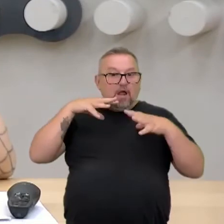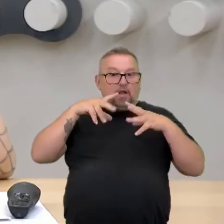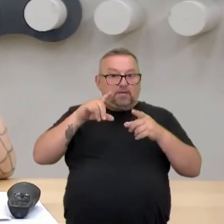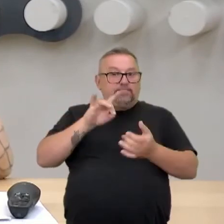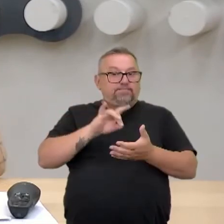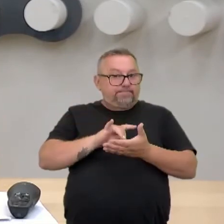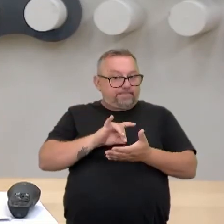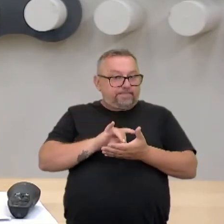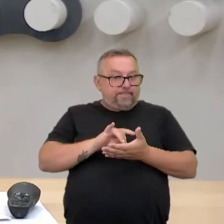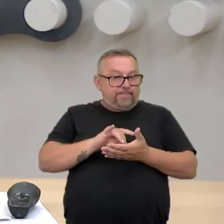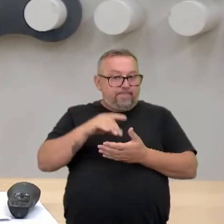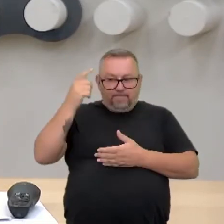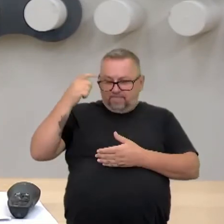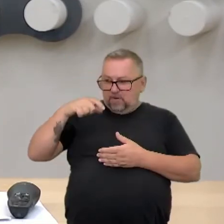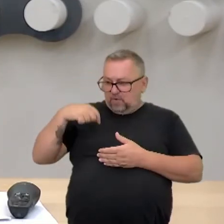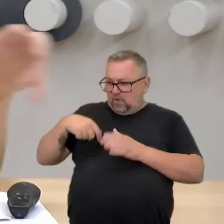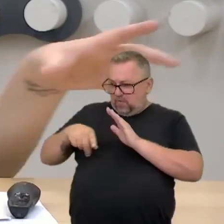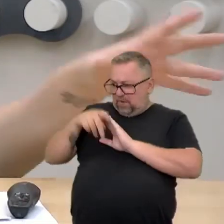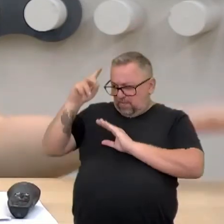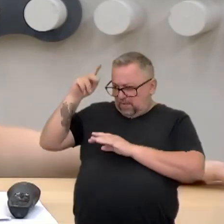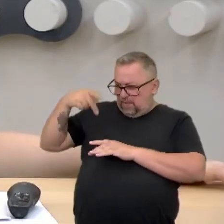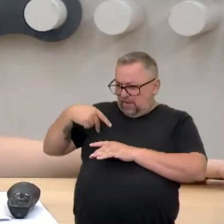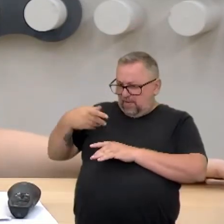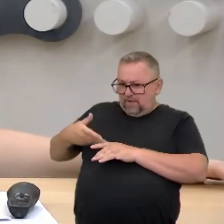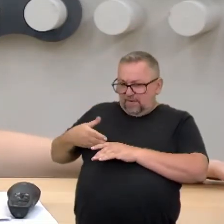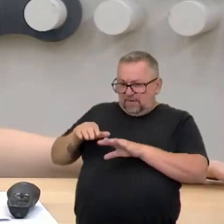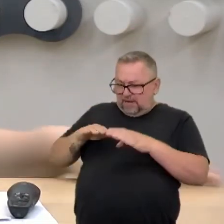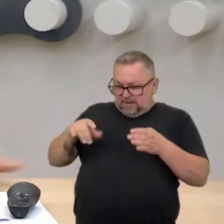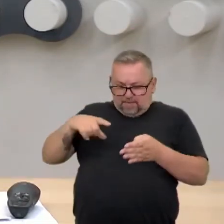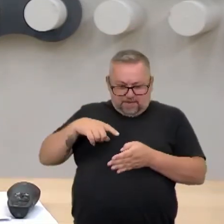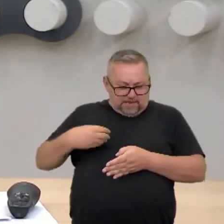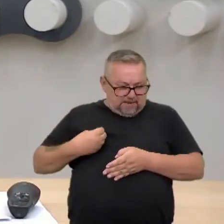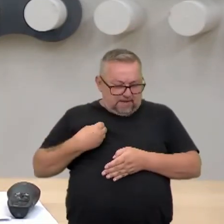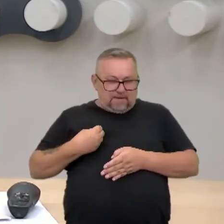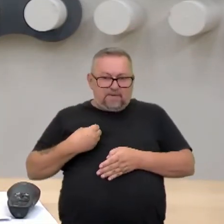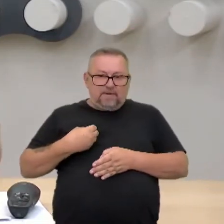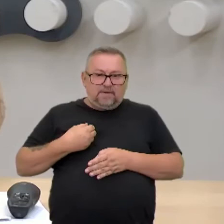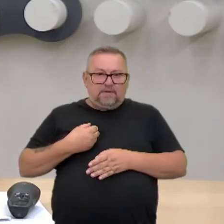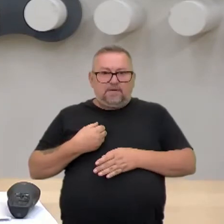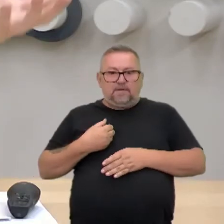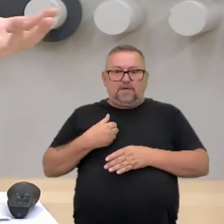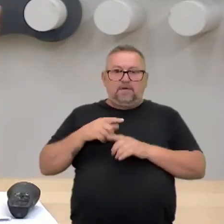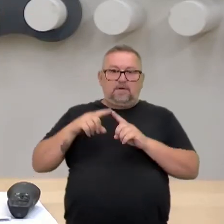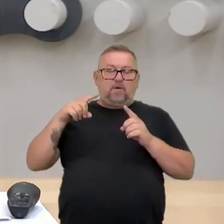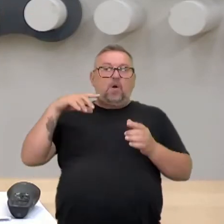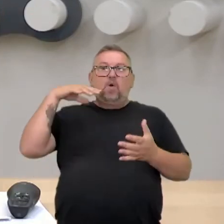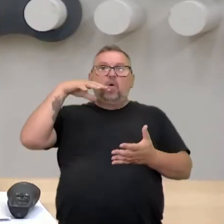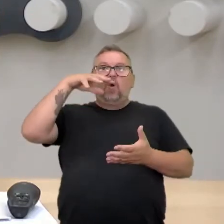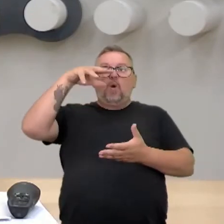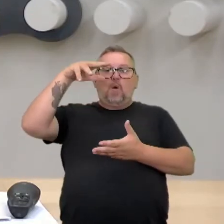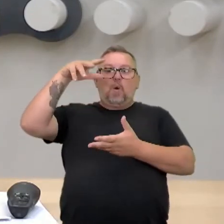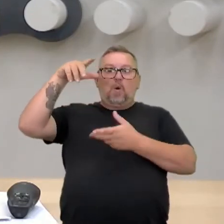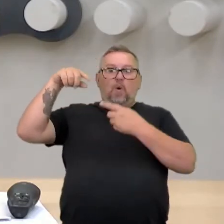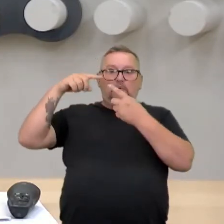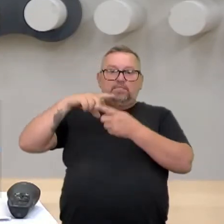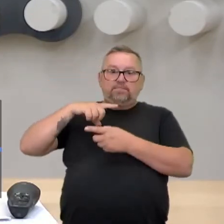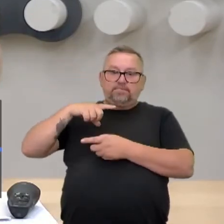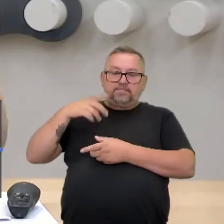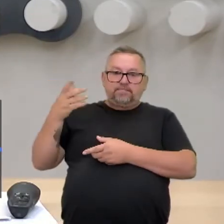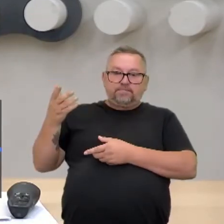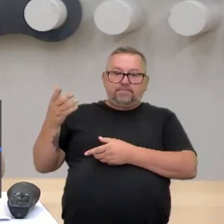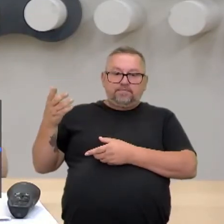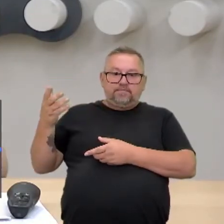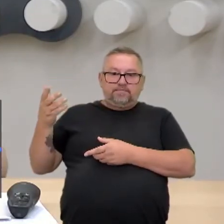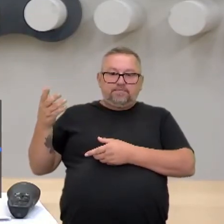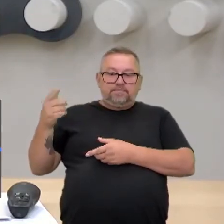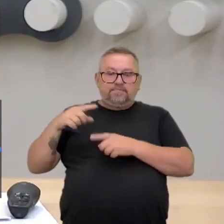tudo é tudo mesmo tipo eu sou eu essa mesa existe ou universo existe